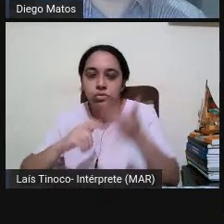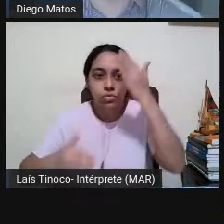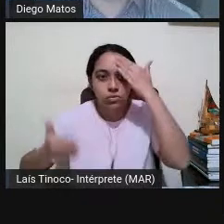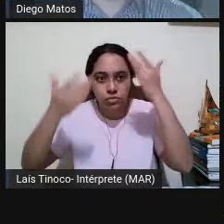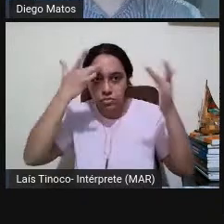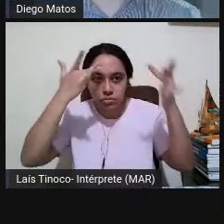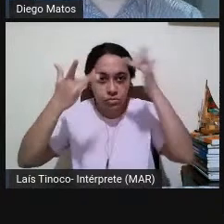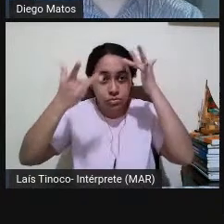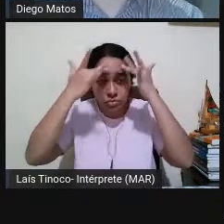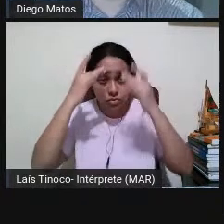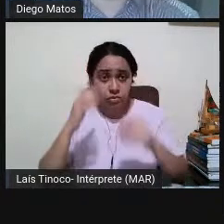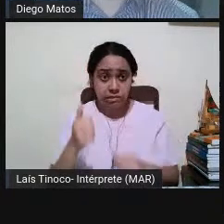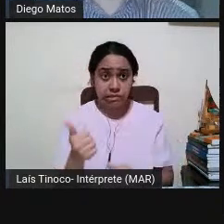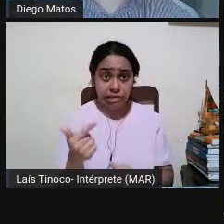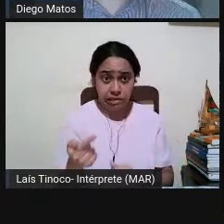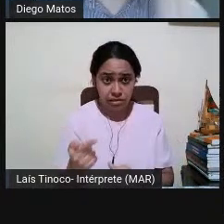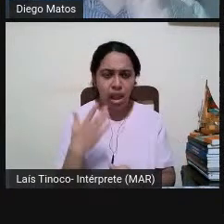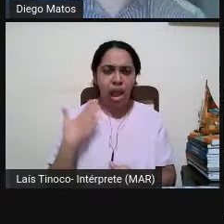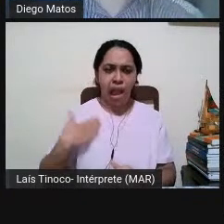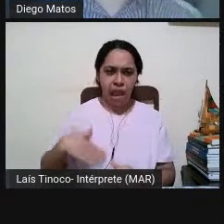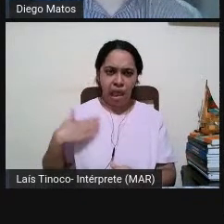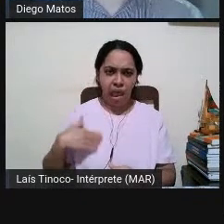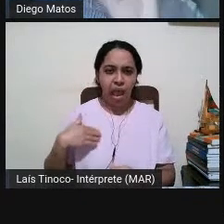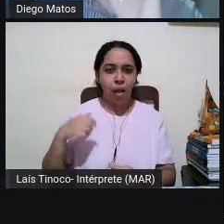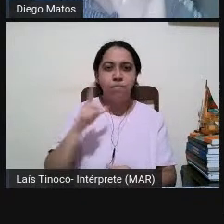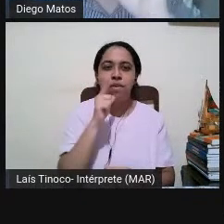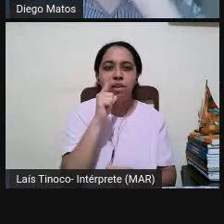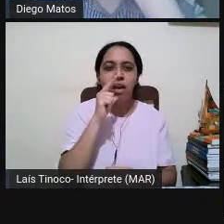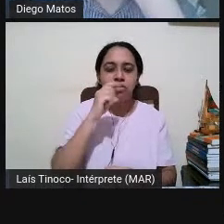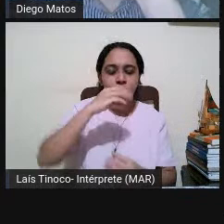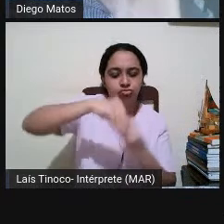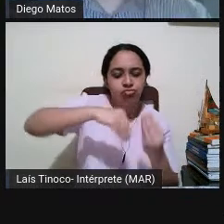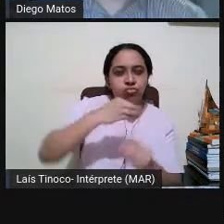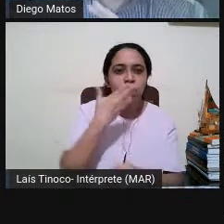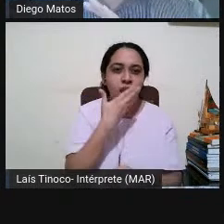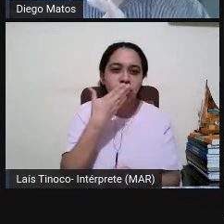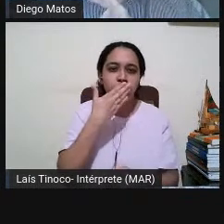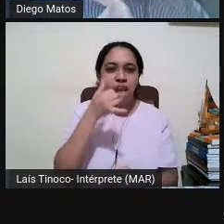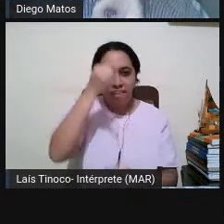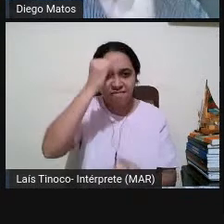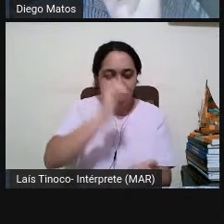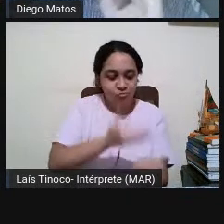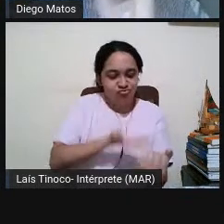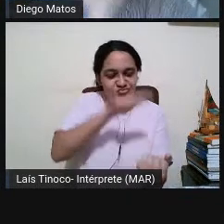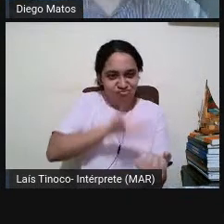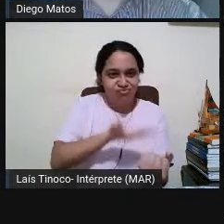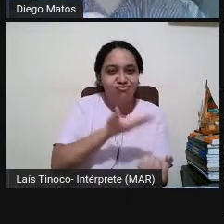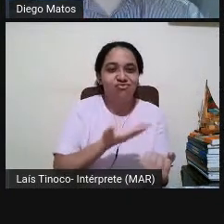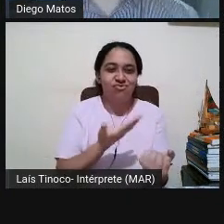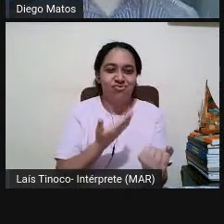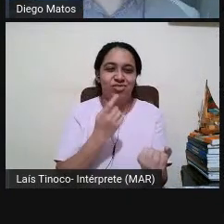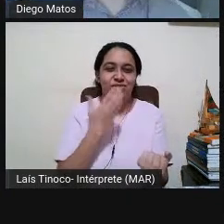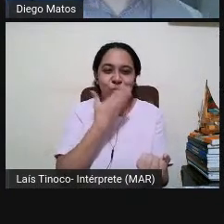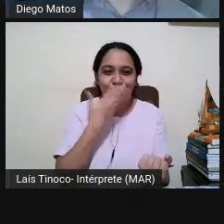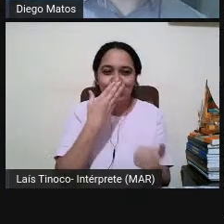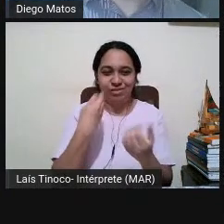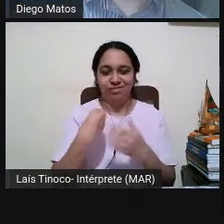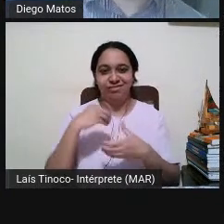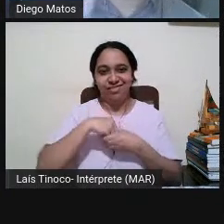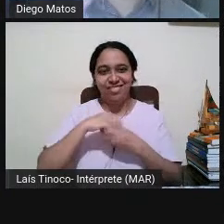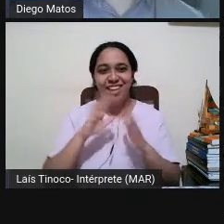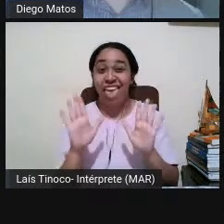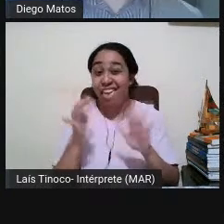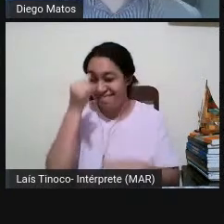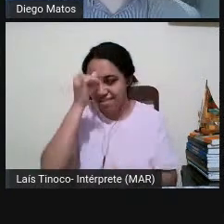aí bota água com açúcar não muito tá finalmente atores e Mia amigo isso é uma recomendação